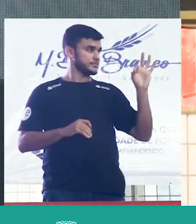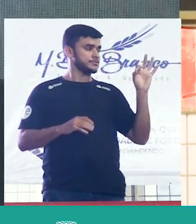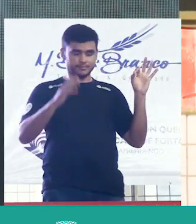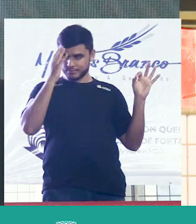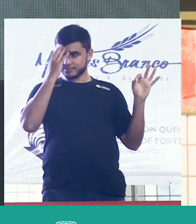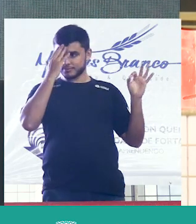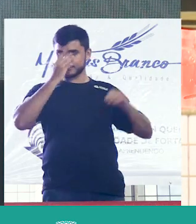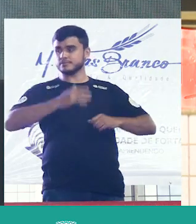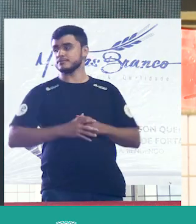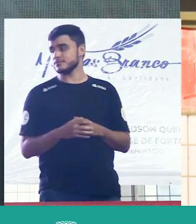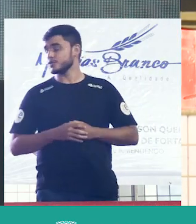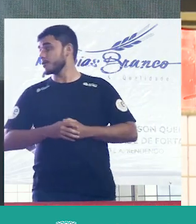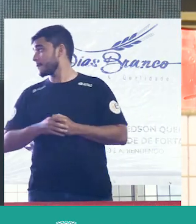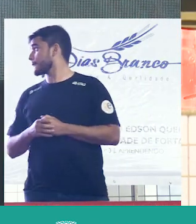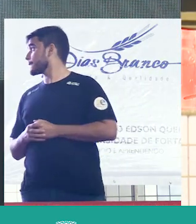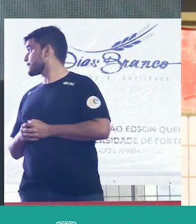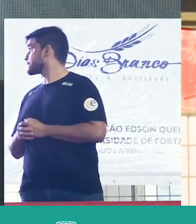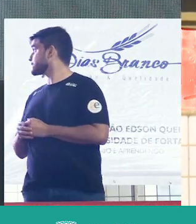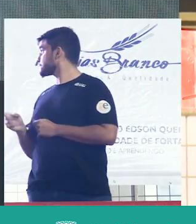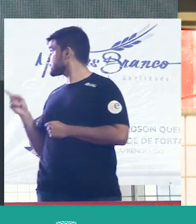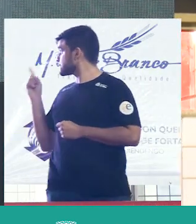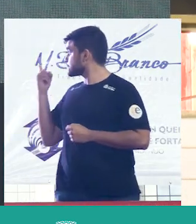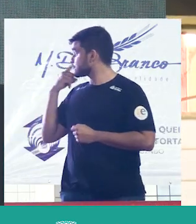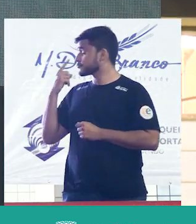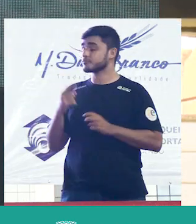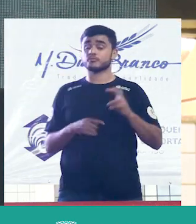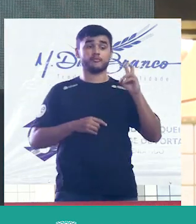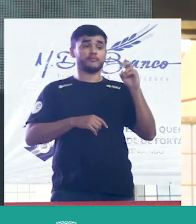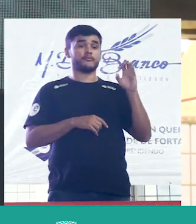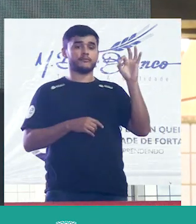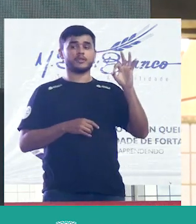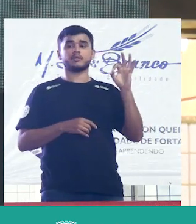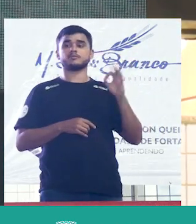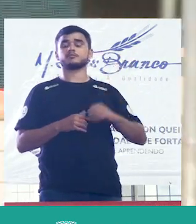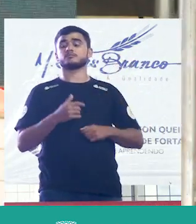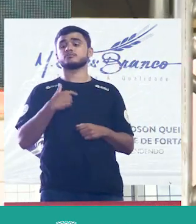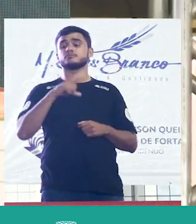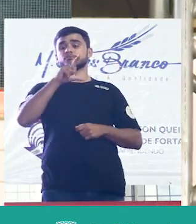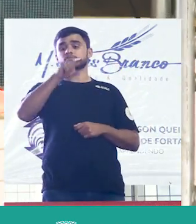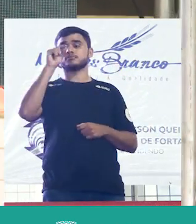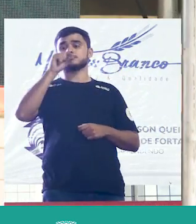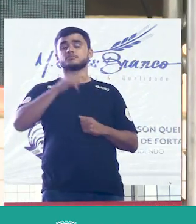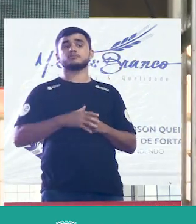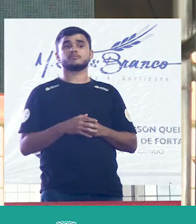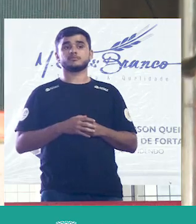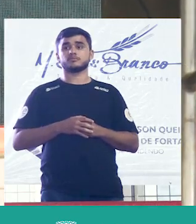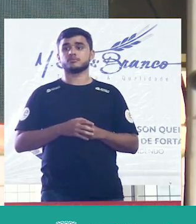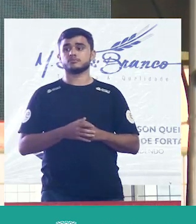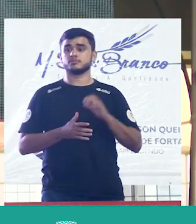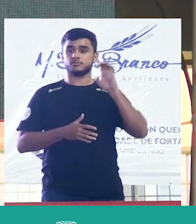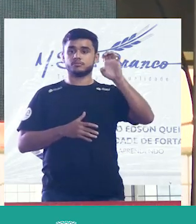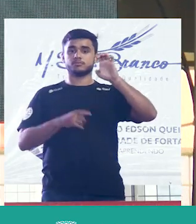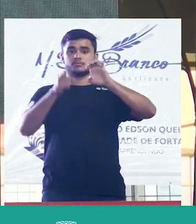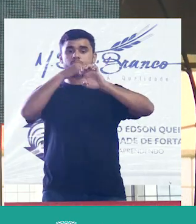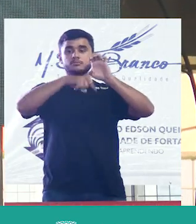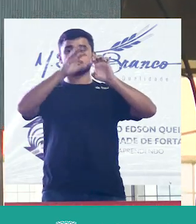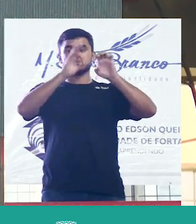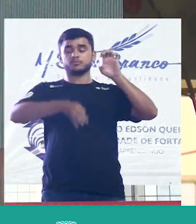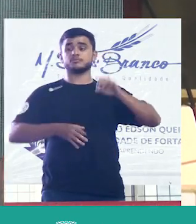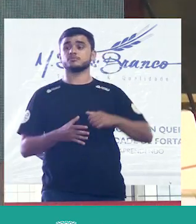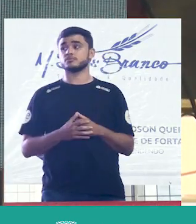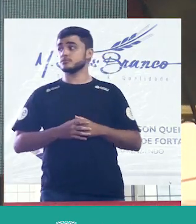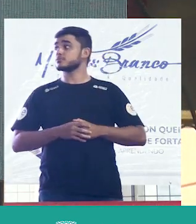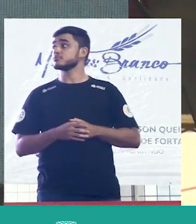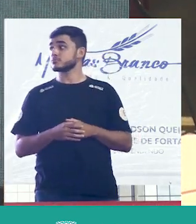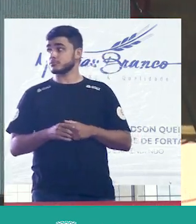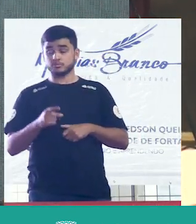dessa reação foi de 50%. Resposta correta, letra E. Então,